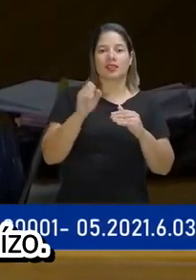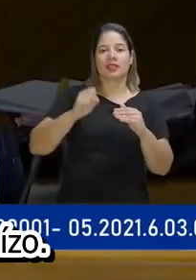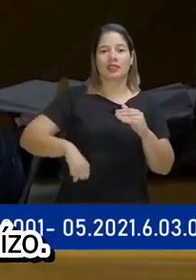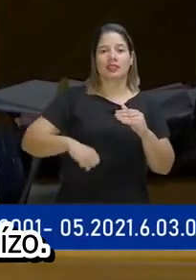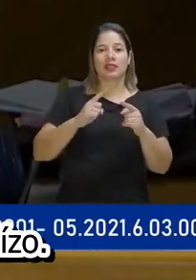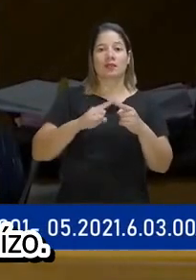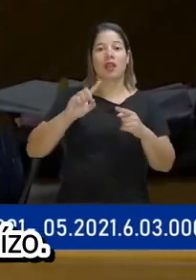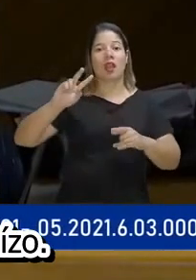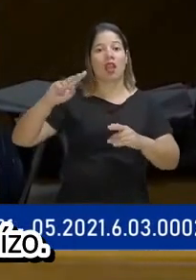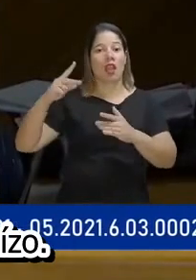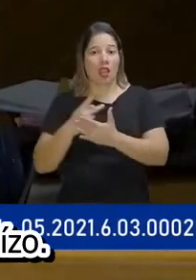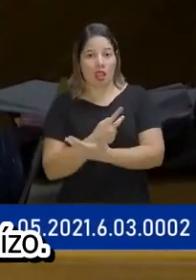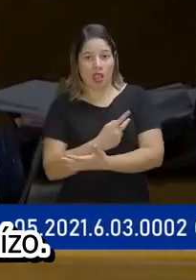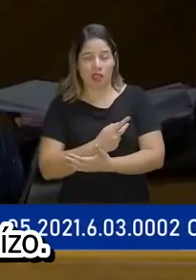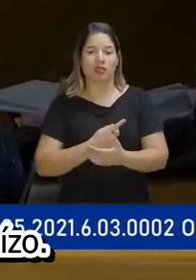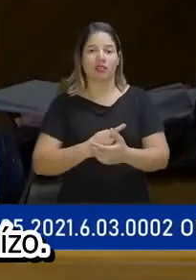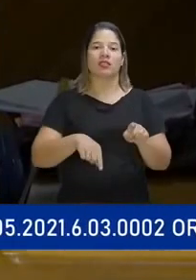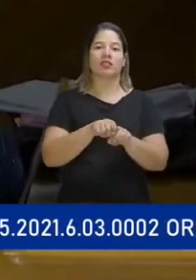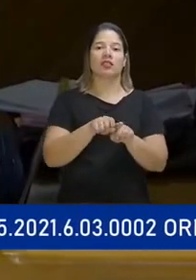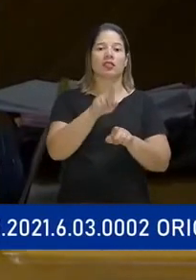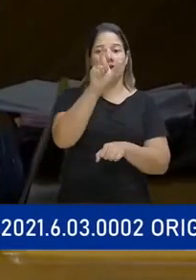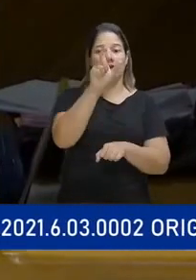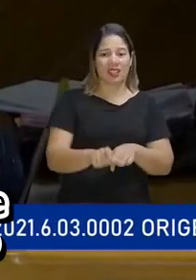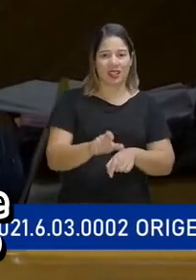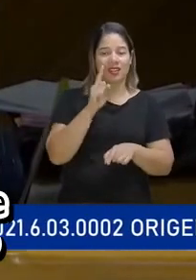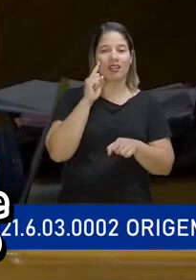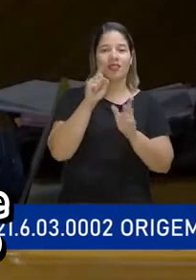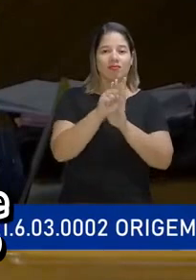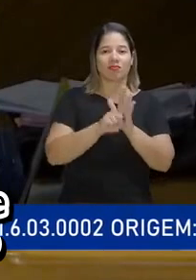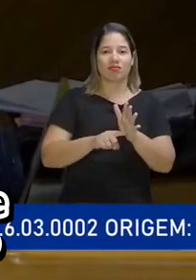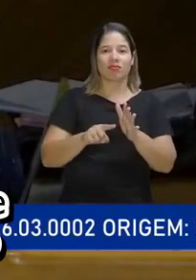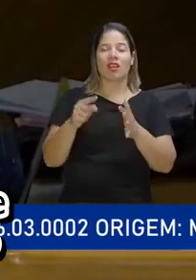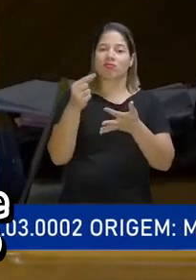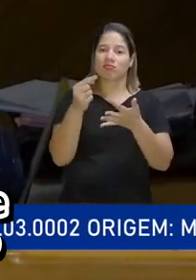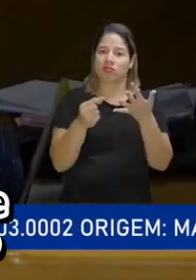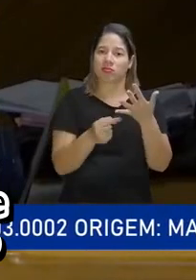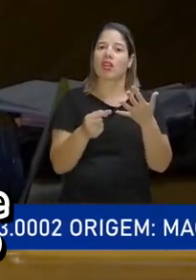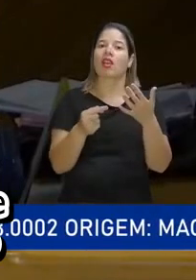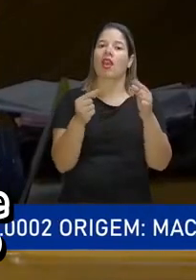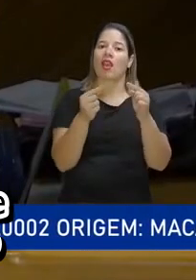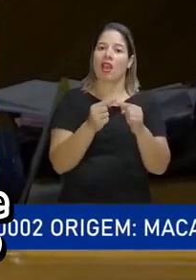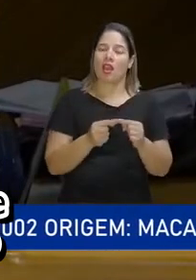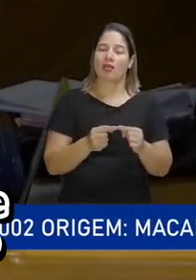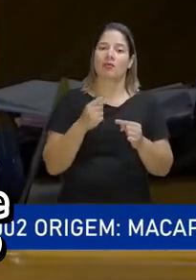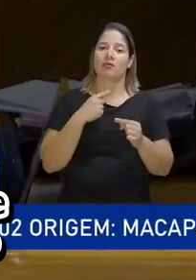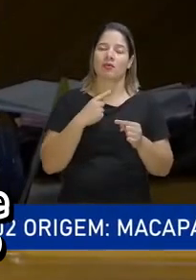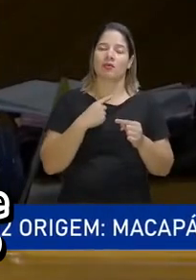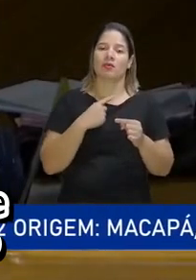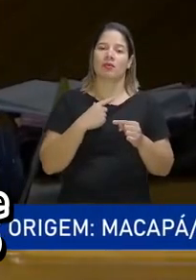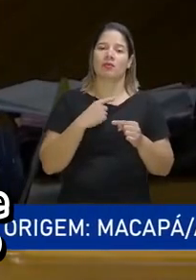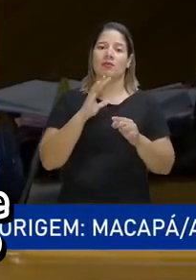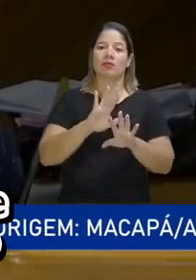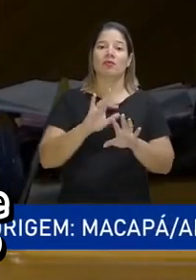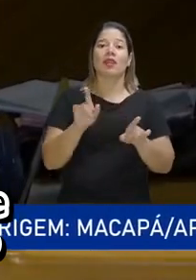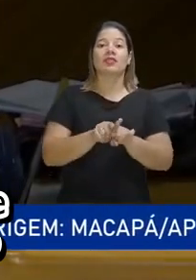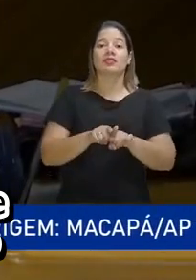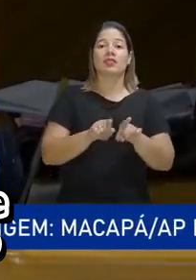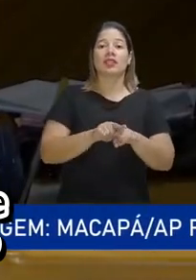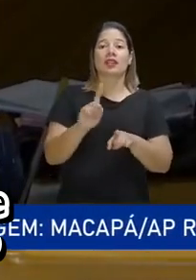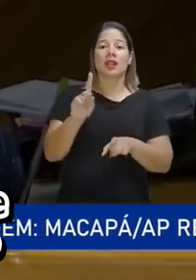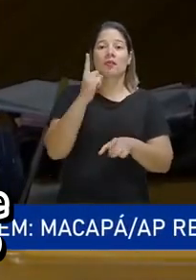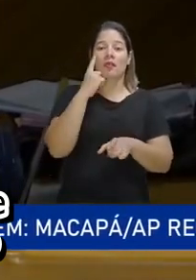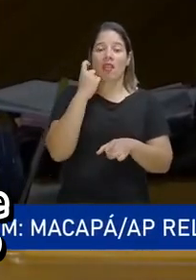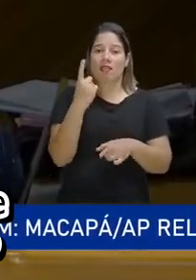causa e a qualidade para demandar em juízo. Nem ainda se falar de ausência de interesse de agir, ante